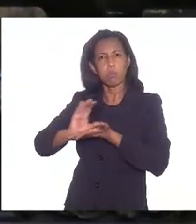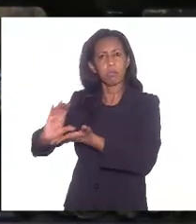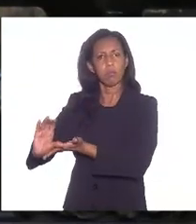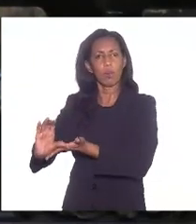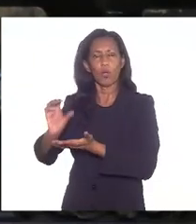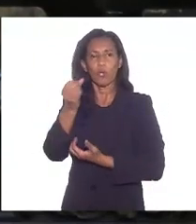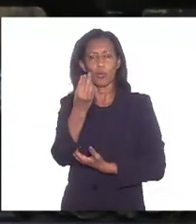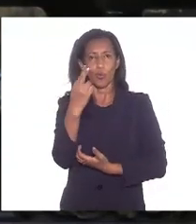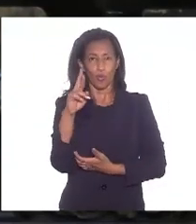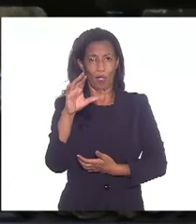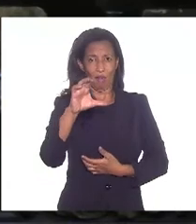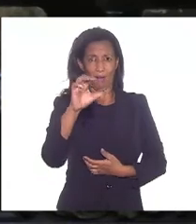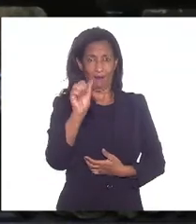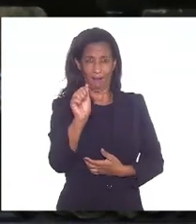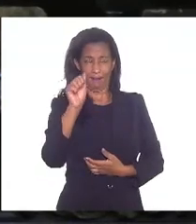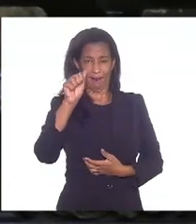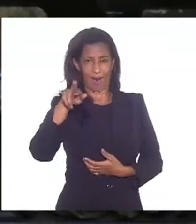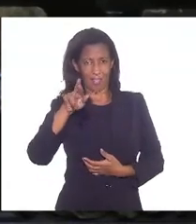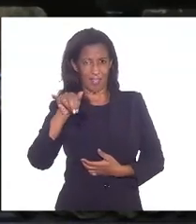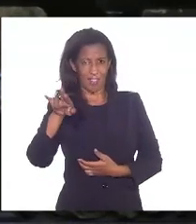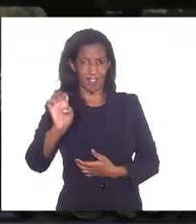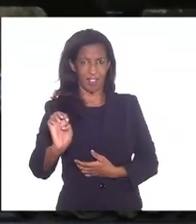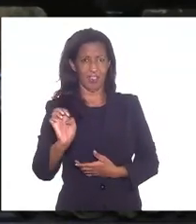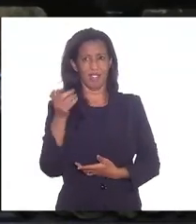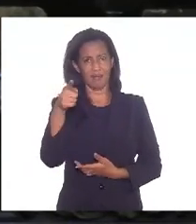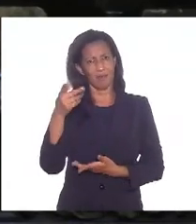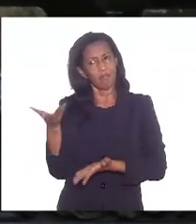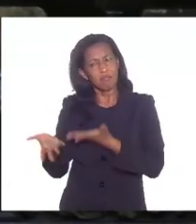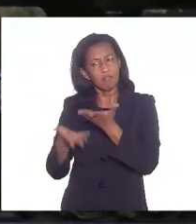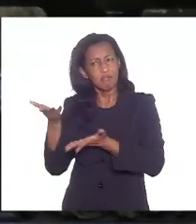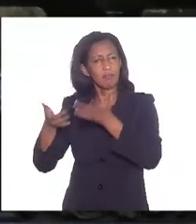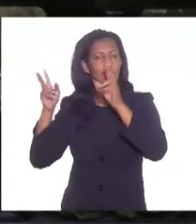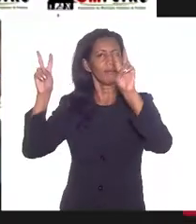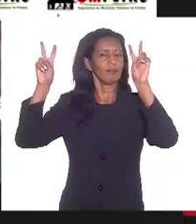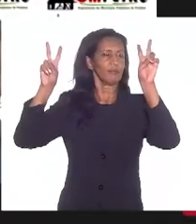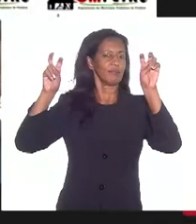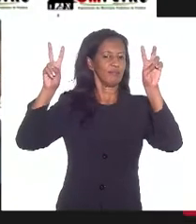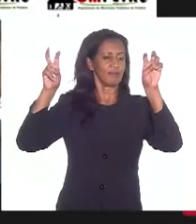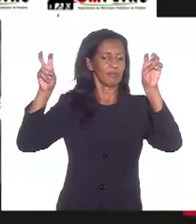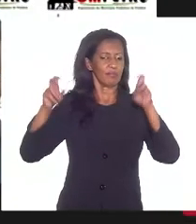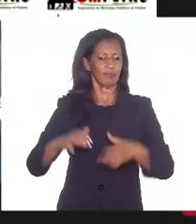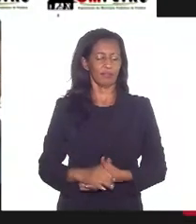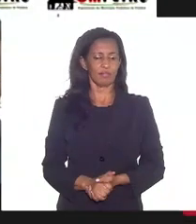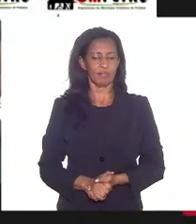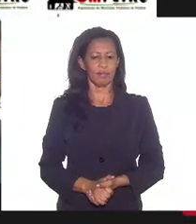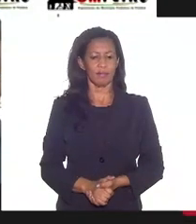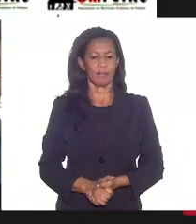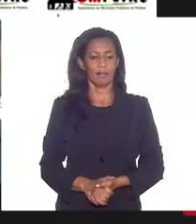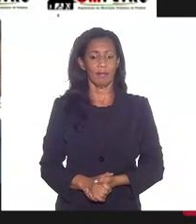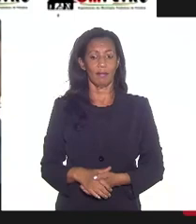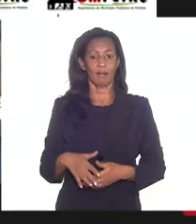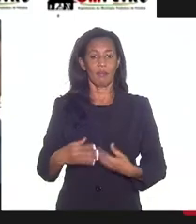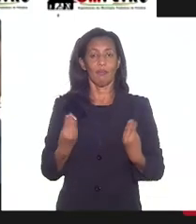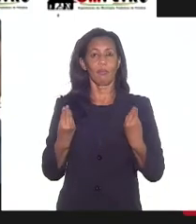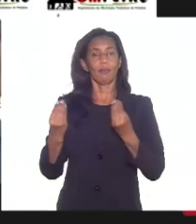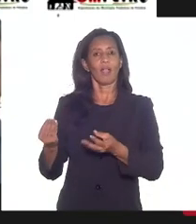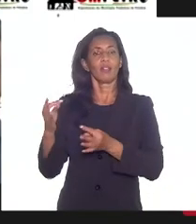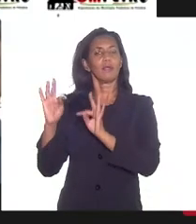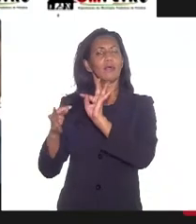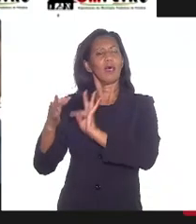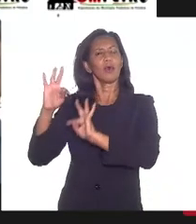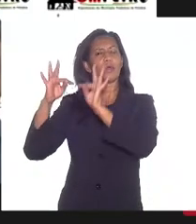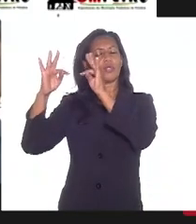doutora Karine, que se dedica a esse tema, a tecnologias